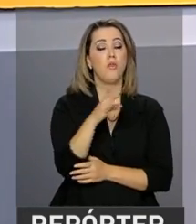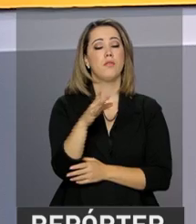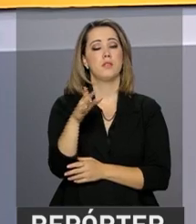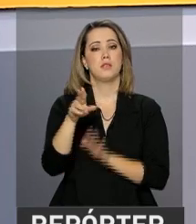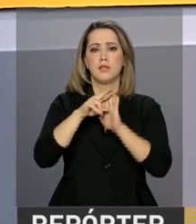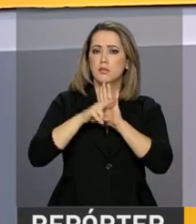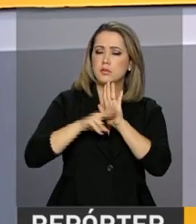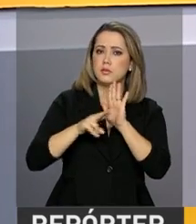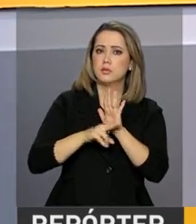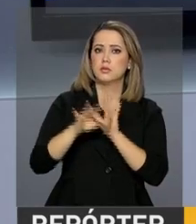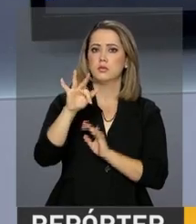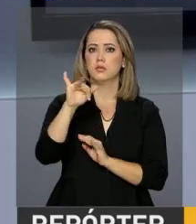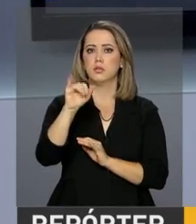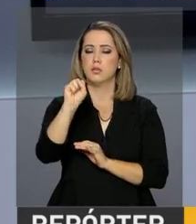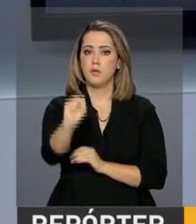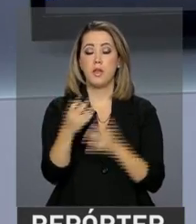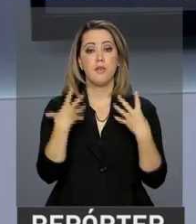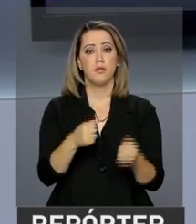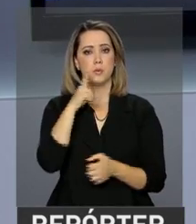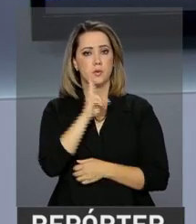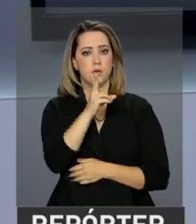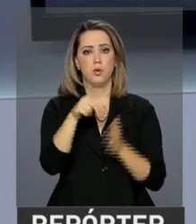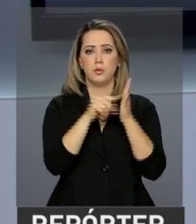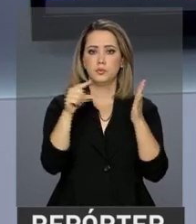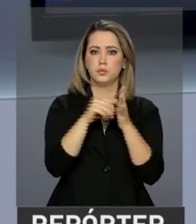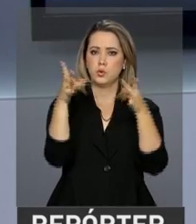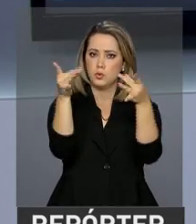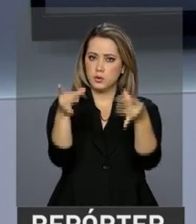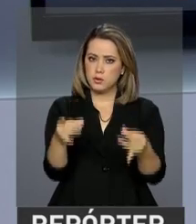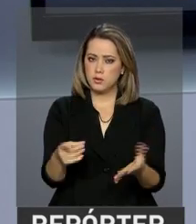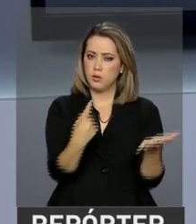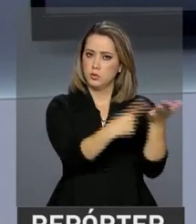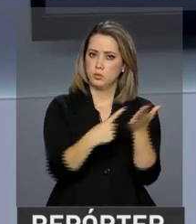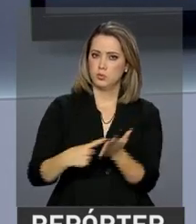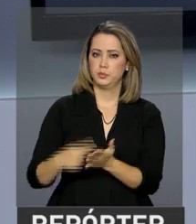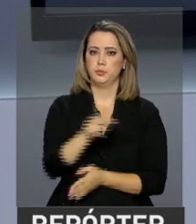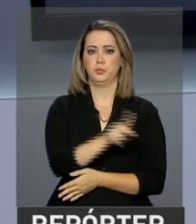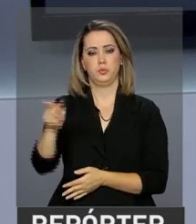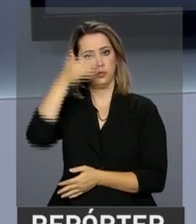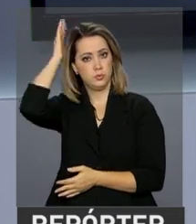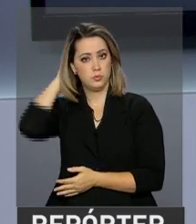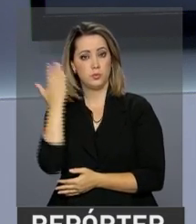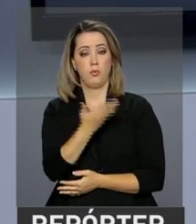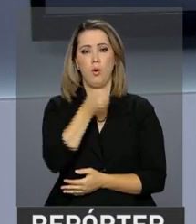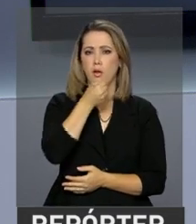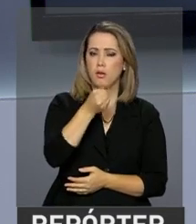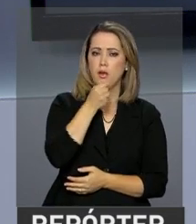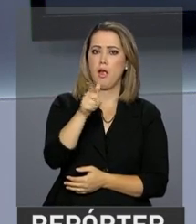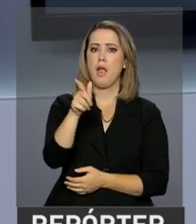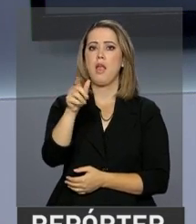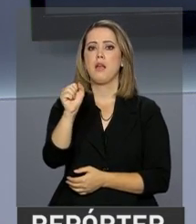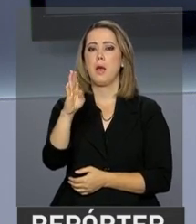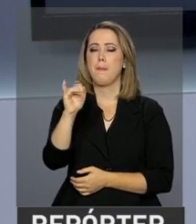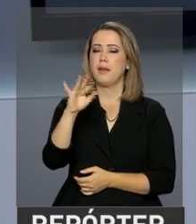para o financiamento estudantil Vamos então ao Palácio do Planalto saber os detalhes da agenda do Presidente com a repórter Gabriela Noronha Olá Gabriela Bom